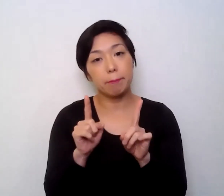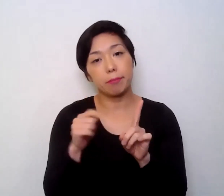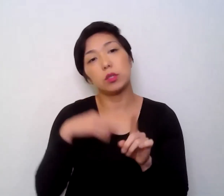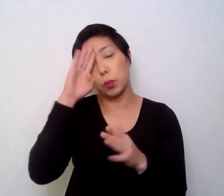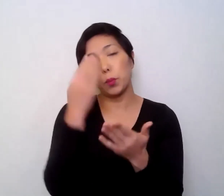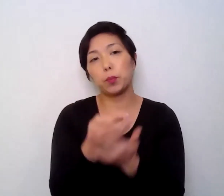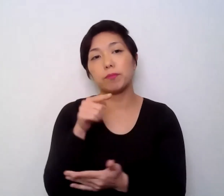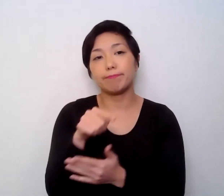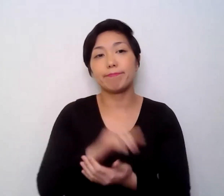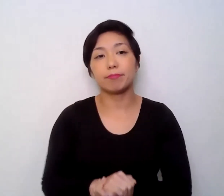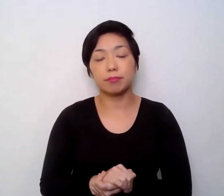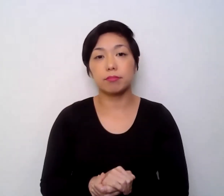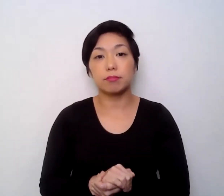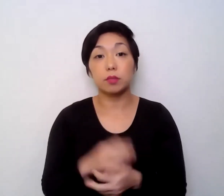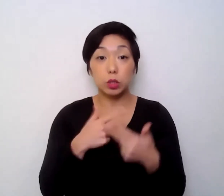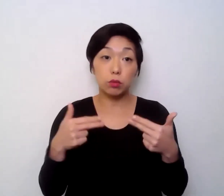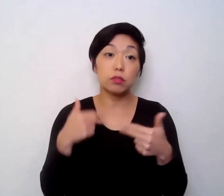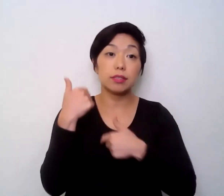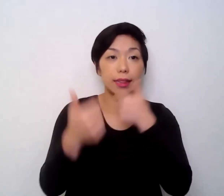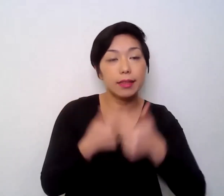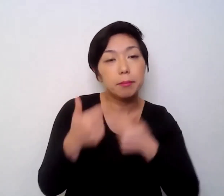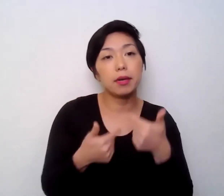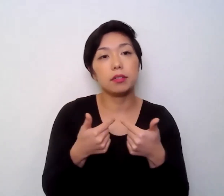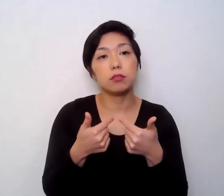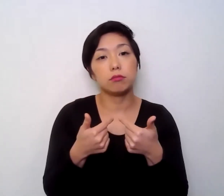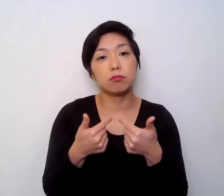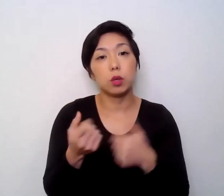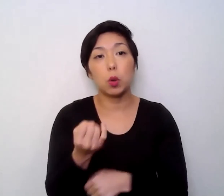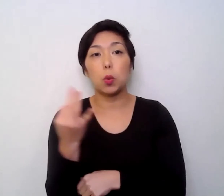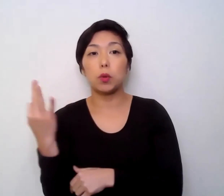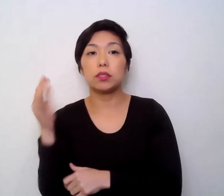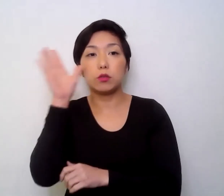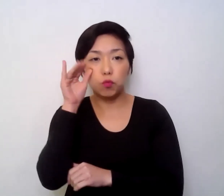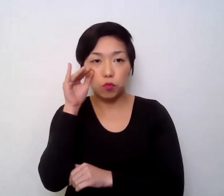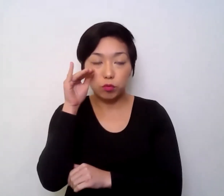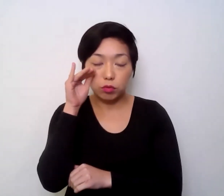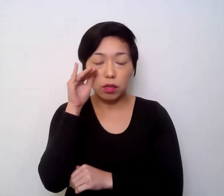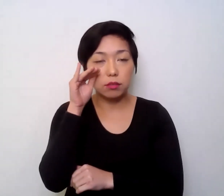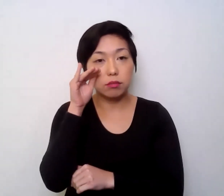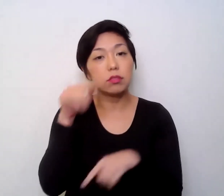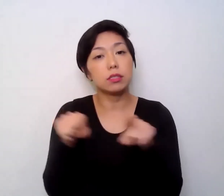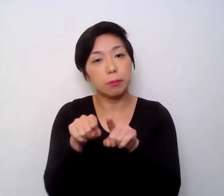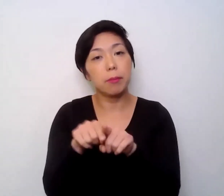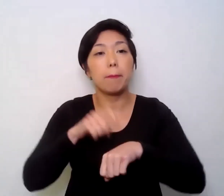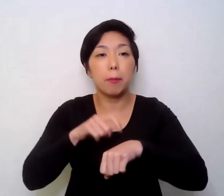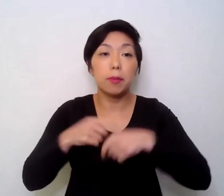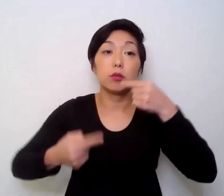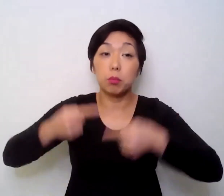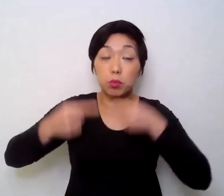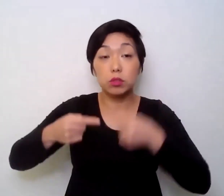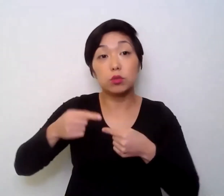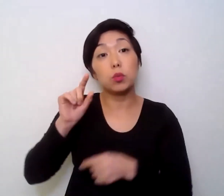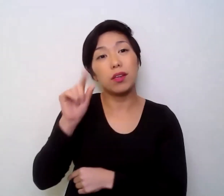coisa relativa às demandas a quantidade de técnicos que trabalham e também as conjunturas políticas do interesse de